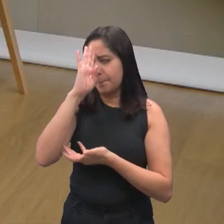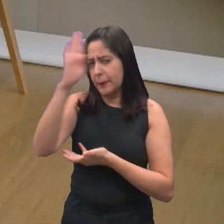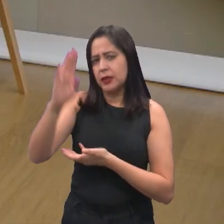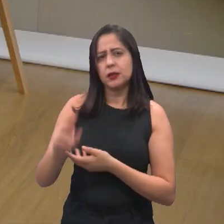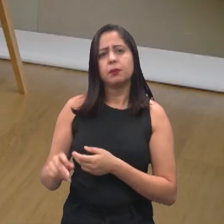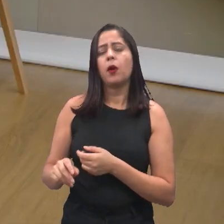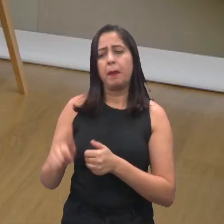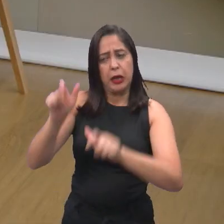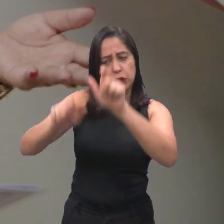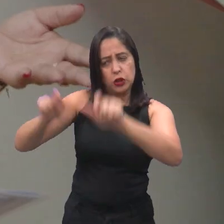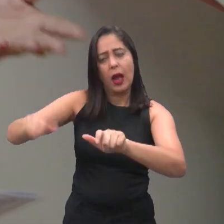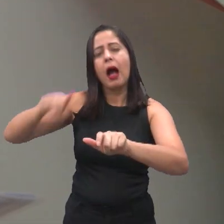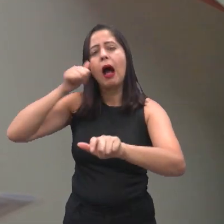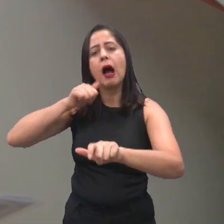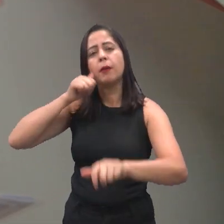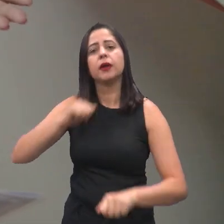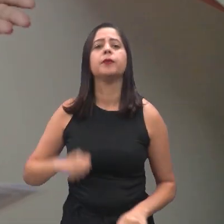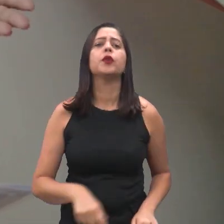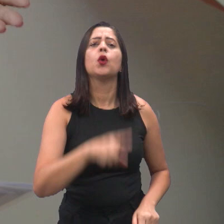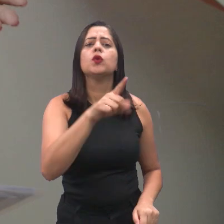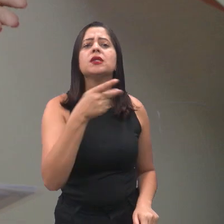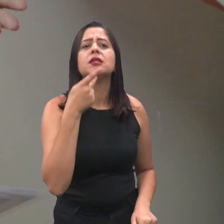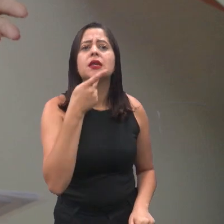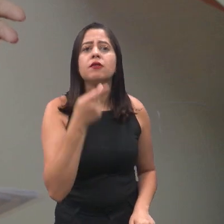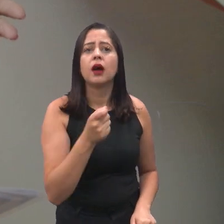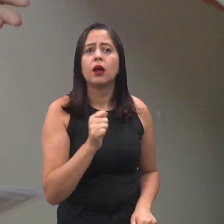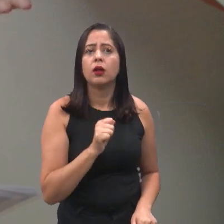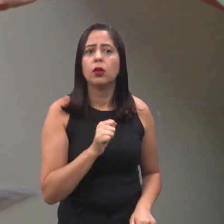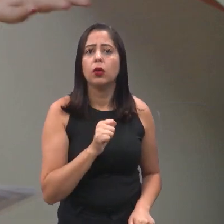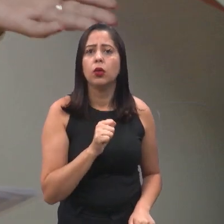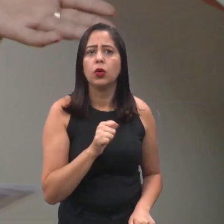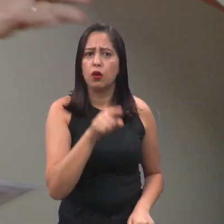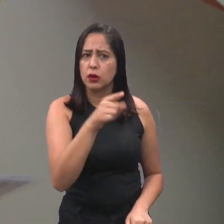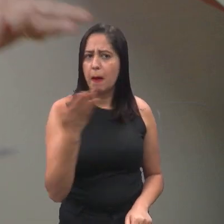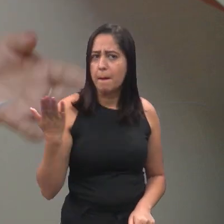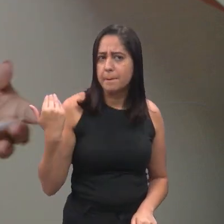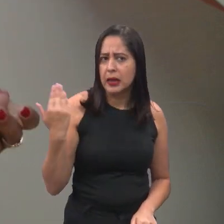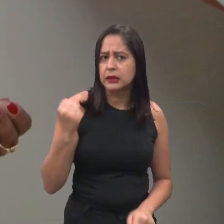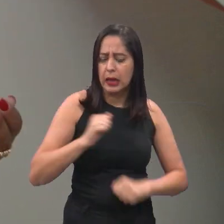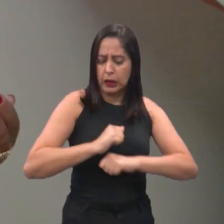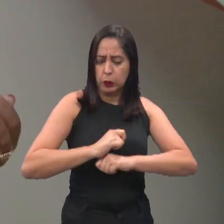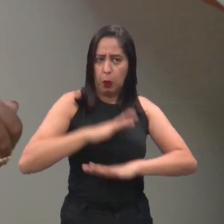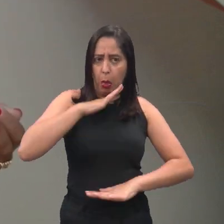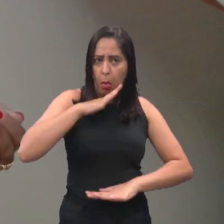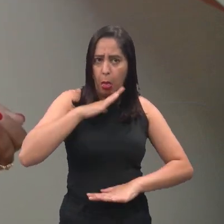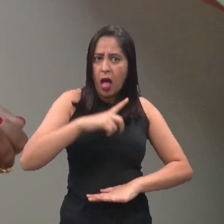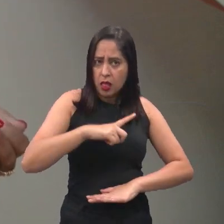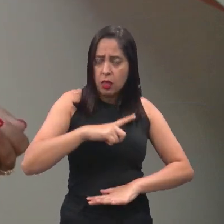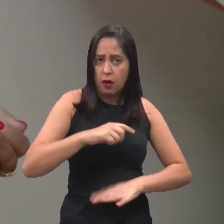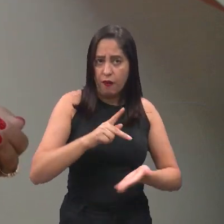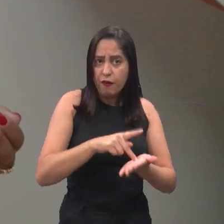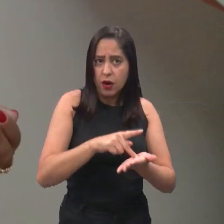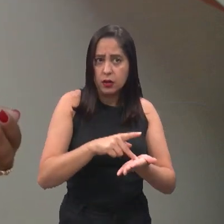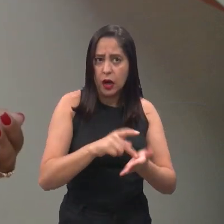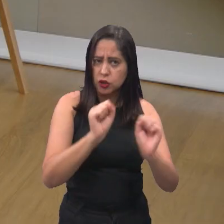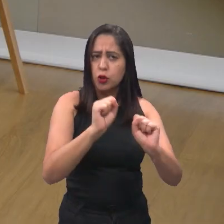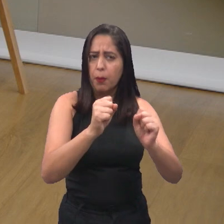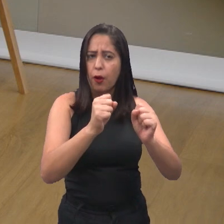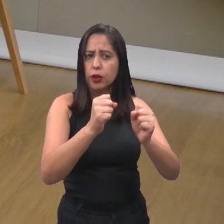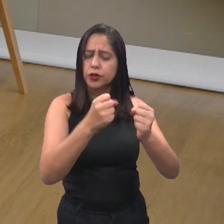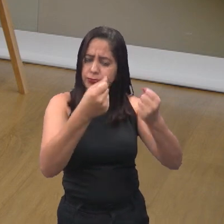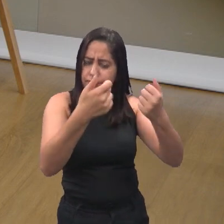Perfeito. E você comentou nos bastidores que você enfrentou o burnout há algum tempo. Gostaria que você compartilhasse com a gente essa experiência. Passei por